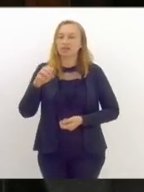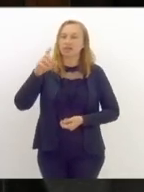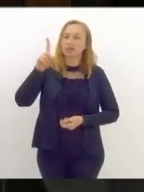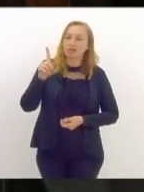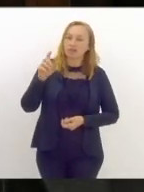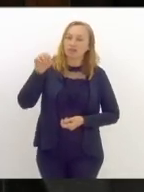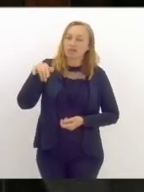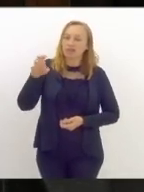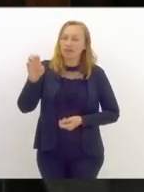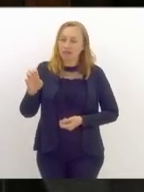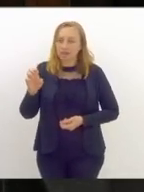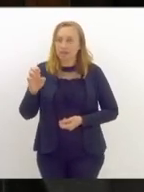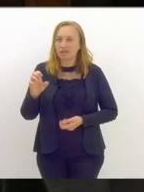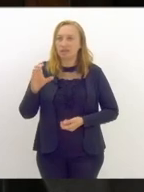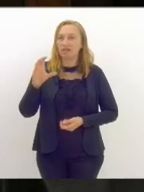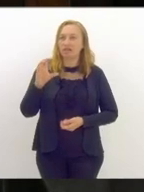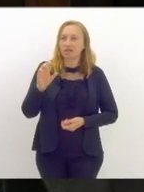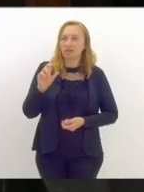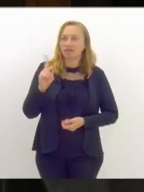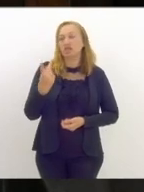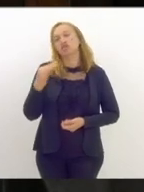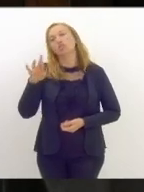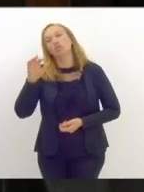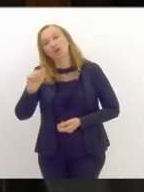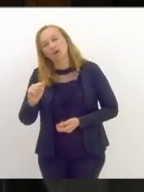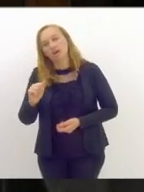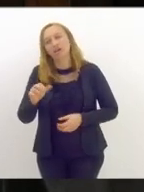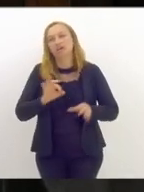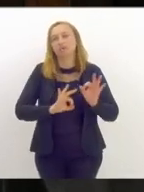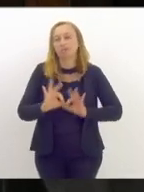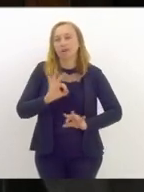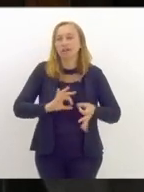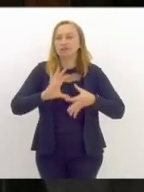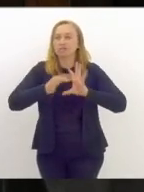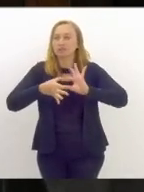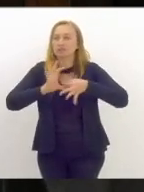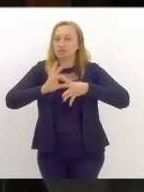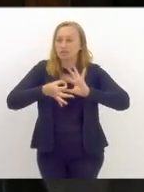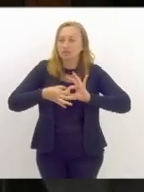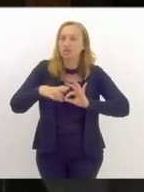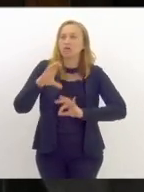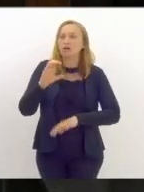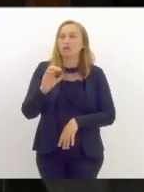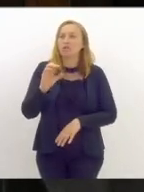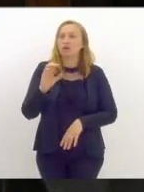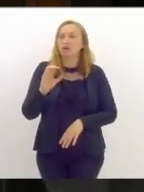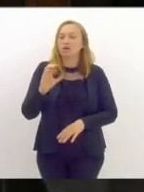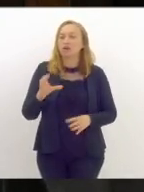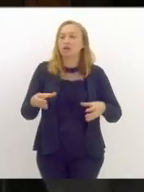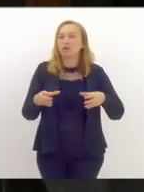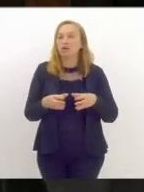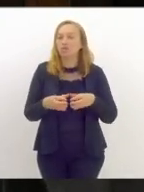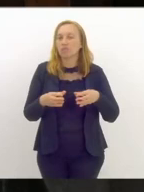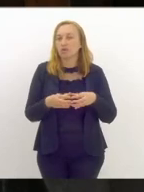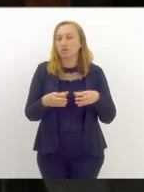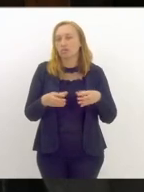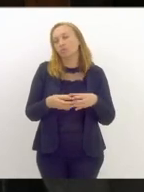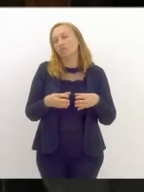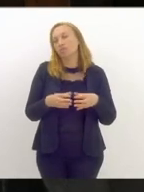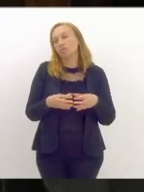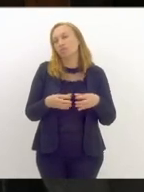zika, chikungunya, pandemia de H1N1, preparação para os Jogos Olímpicos, Copa do Mundo, e até a mais recente, a pandemia de